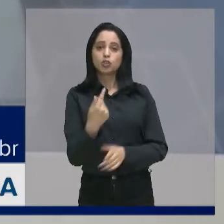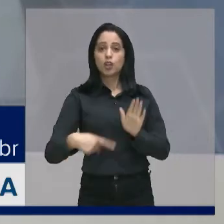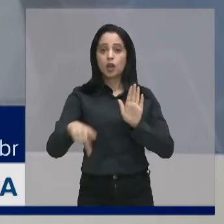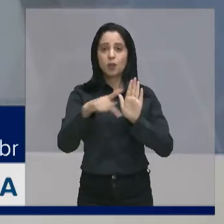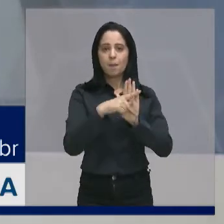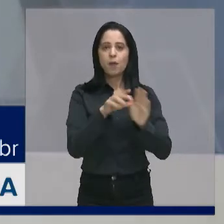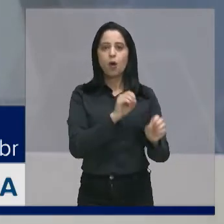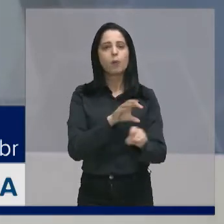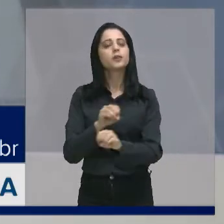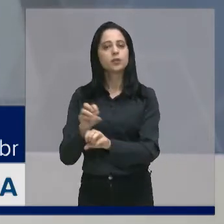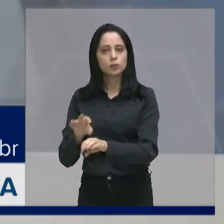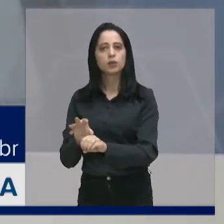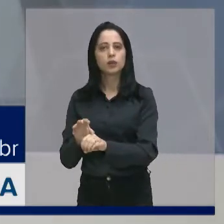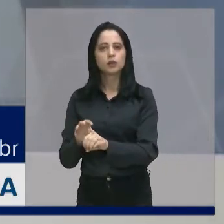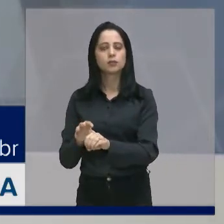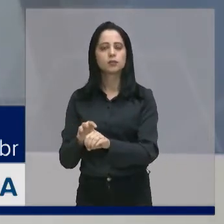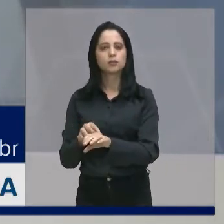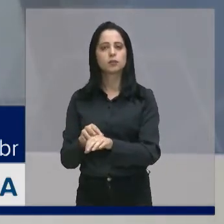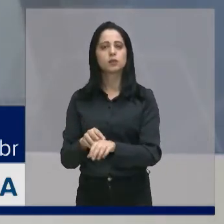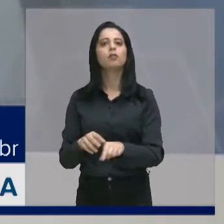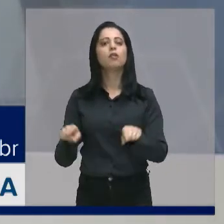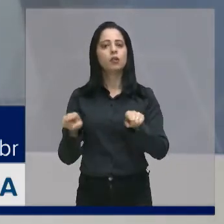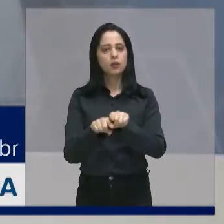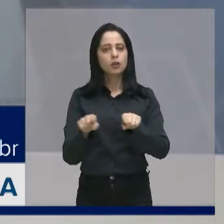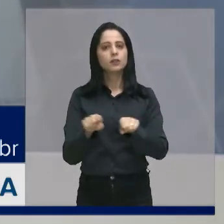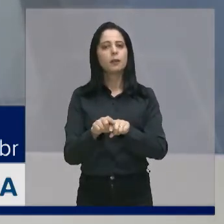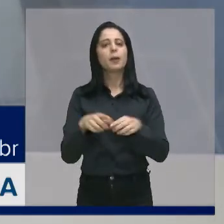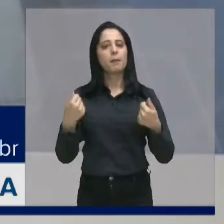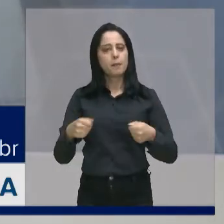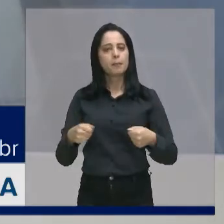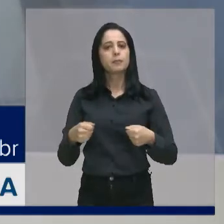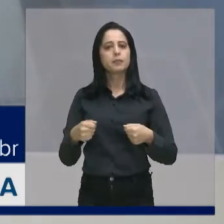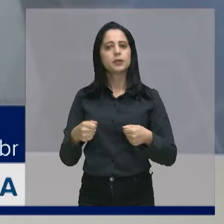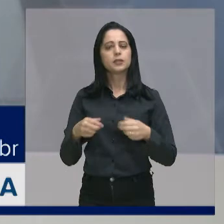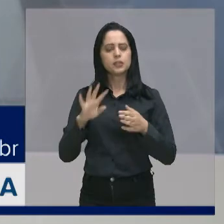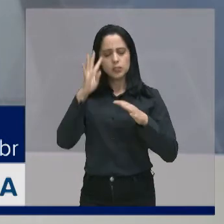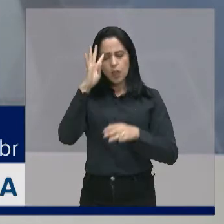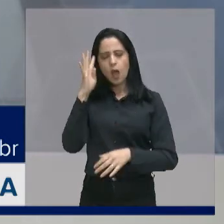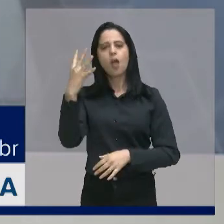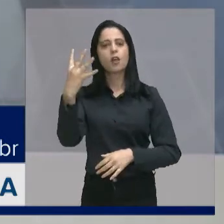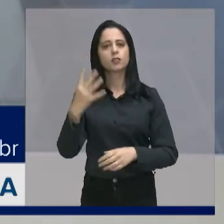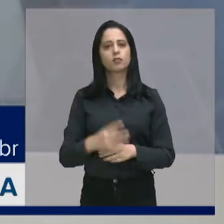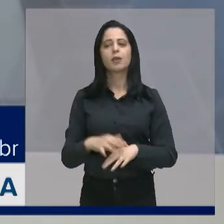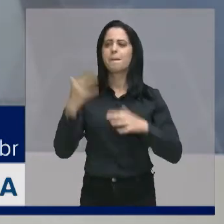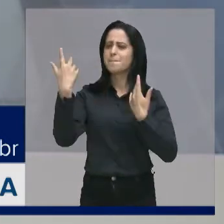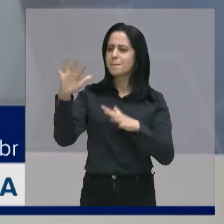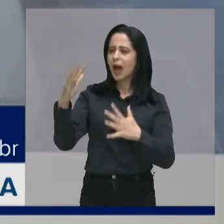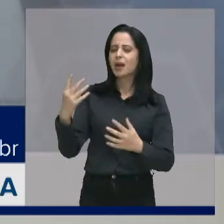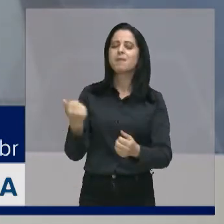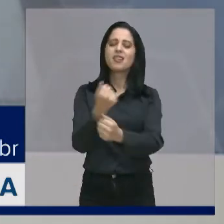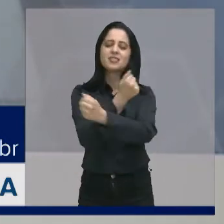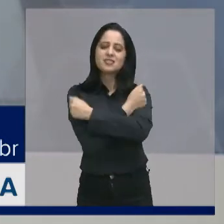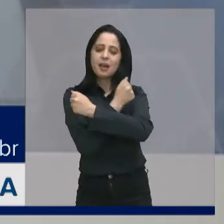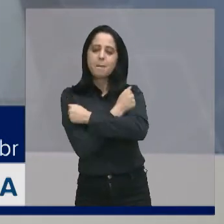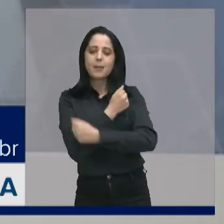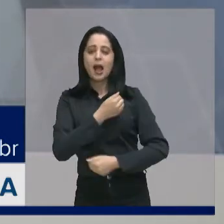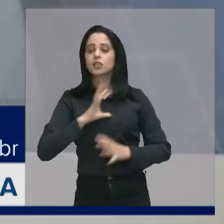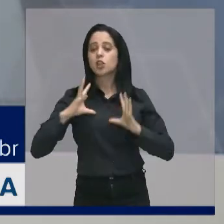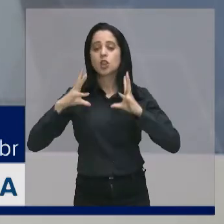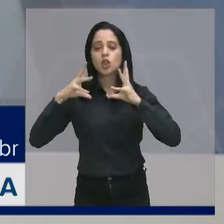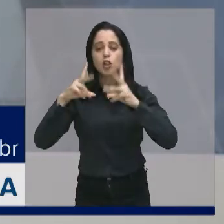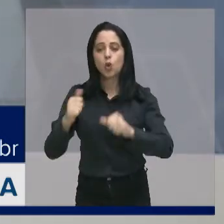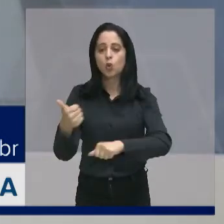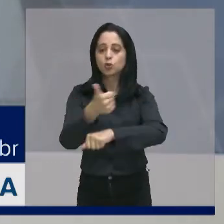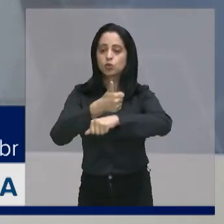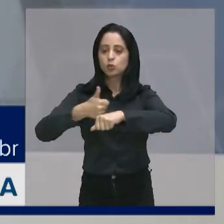nossos pleitos, as nossas solicitações também sejam atendidas. Então, parabéns e um abraço a todos os profissionais da educação